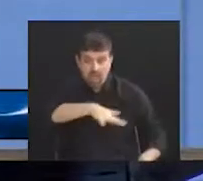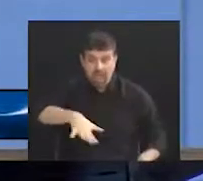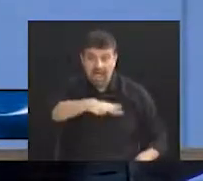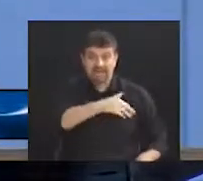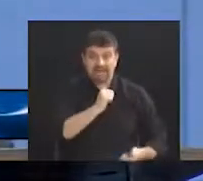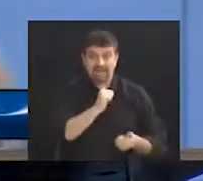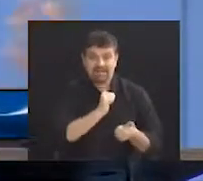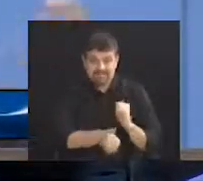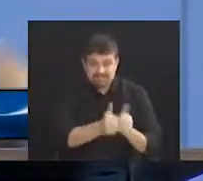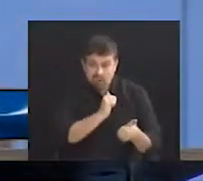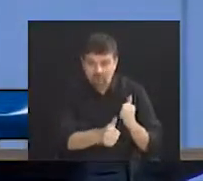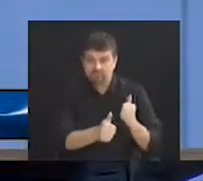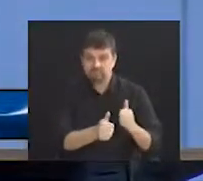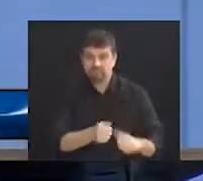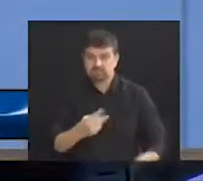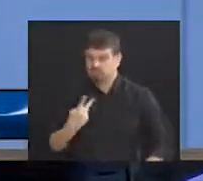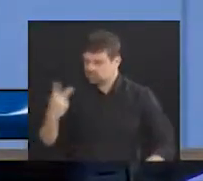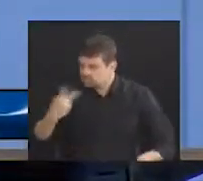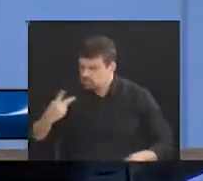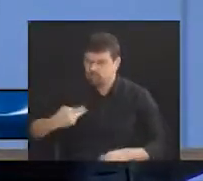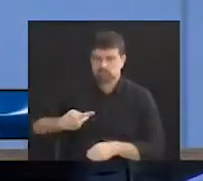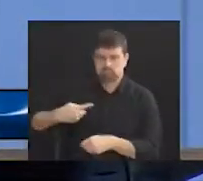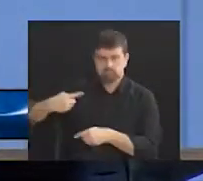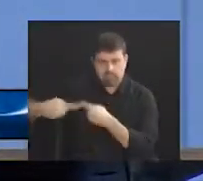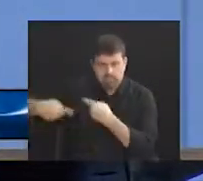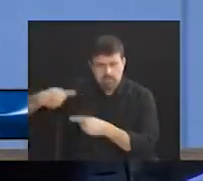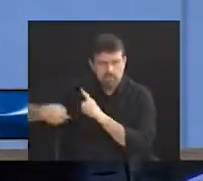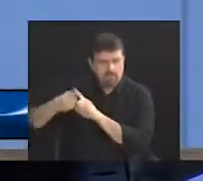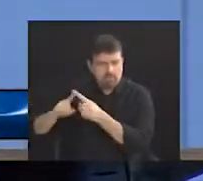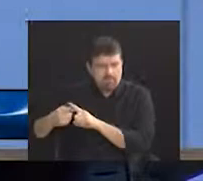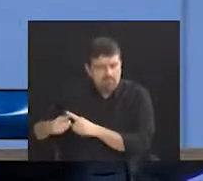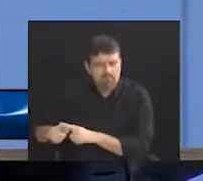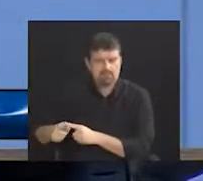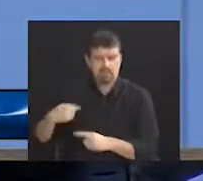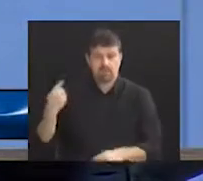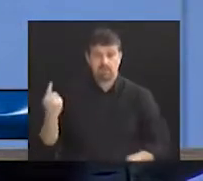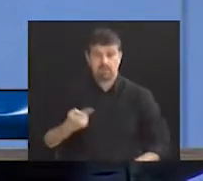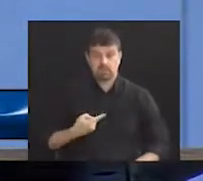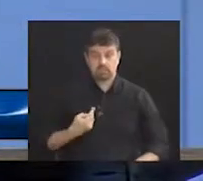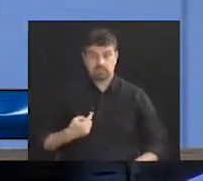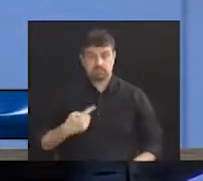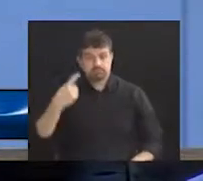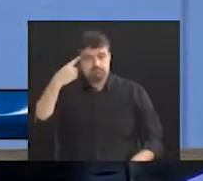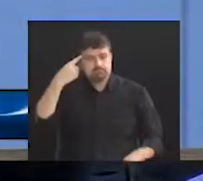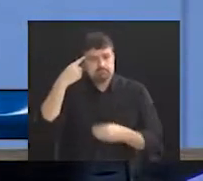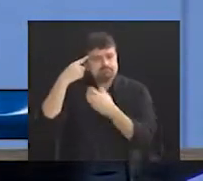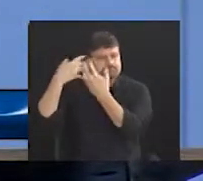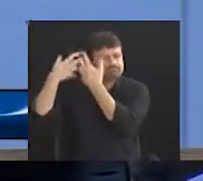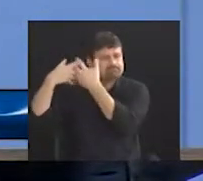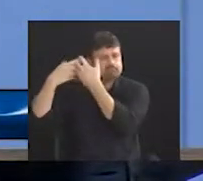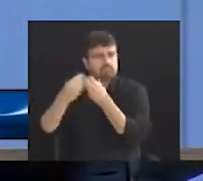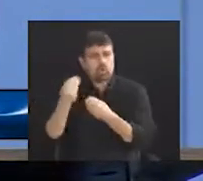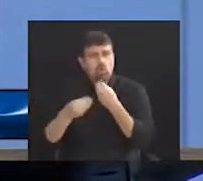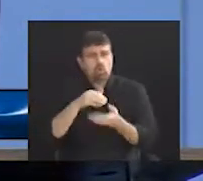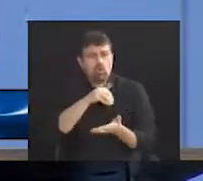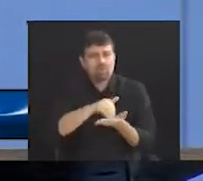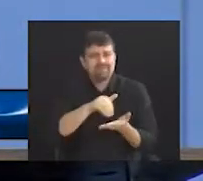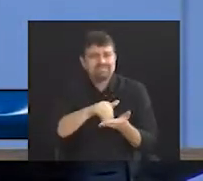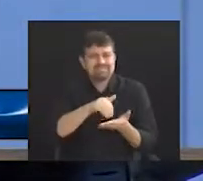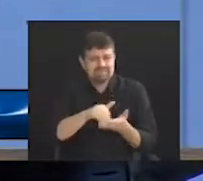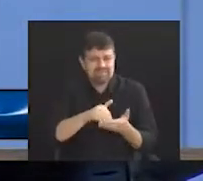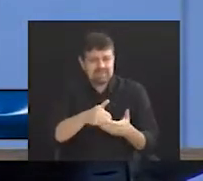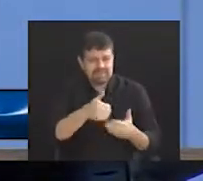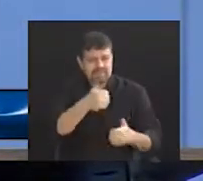missão discutimos muito sobre isso ea idéia era discutir as bases para estruturar uma secretaria municipal de